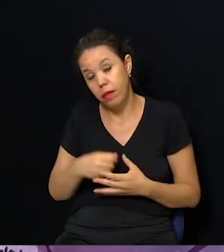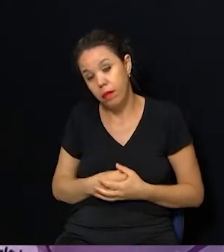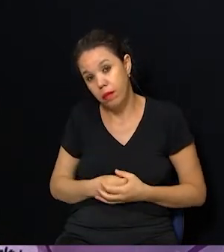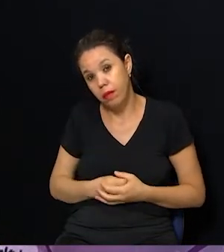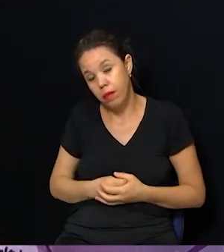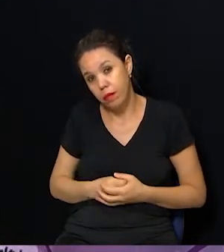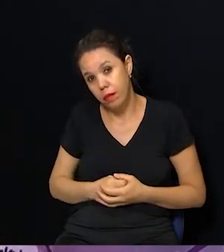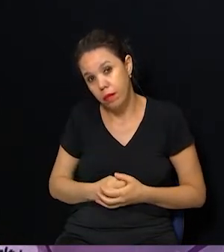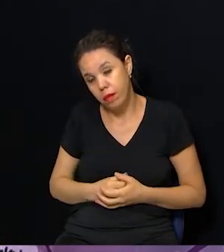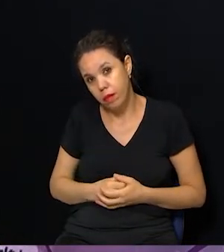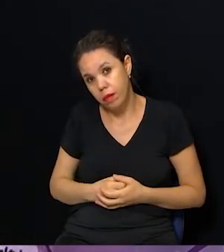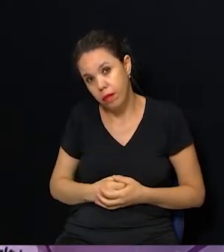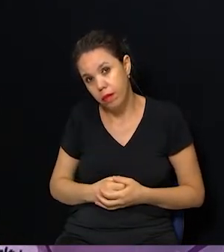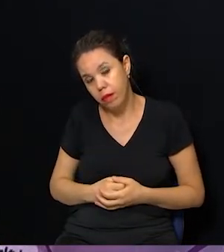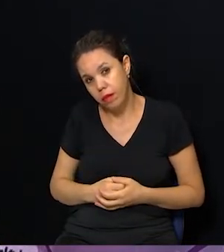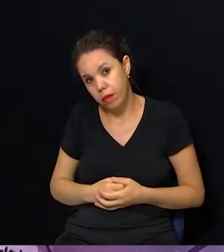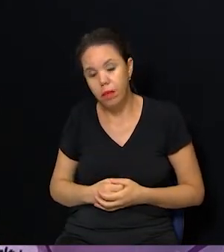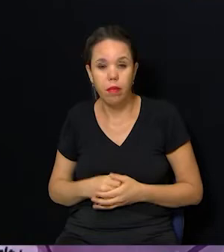vezes?